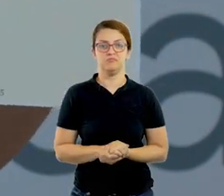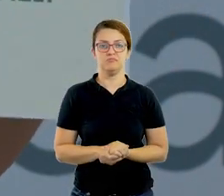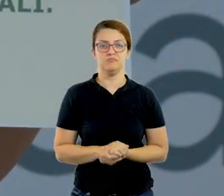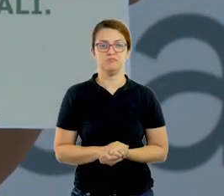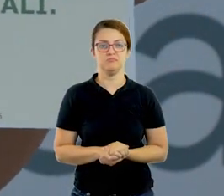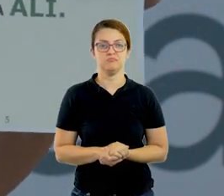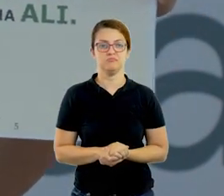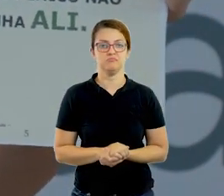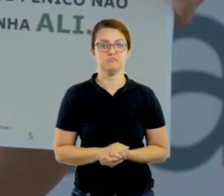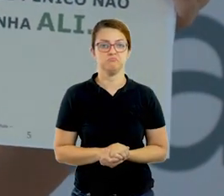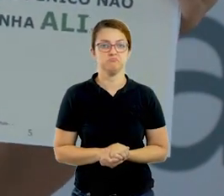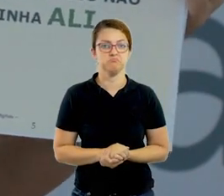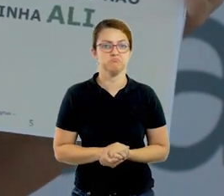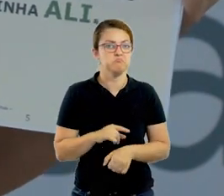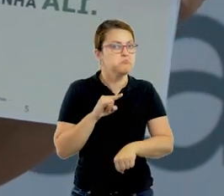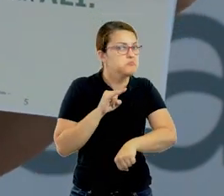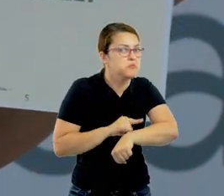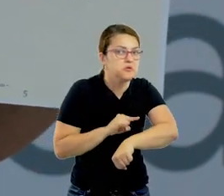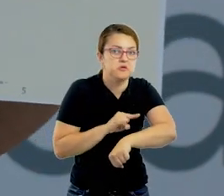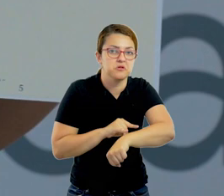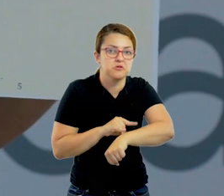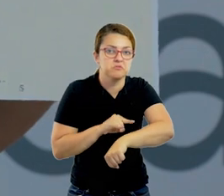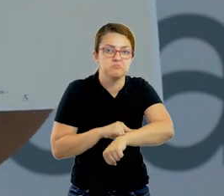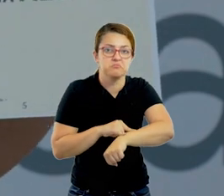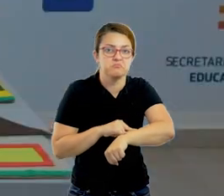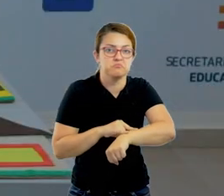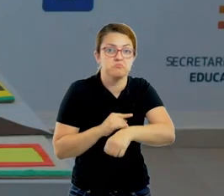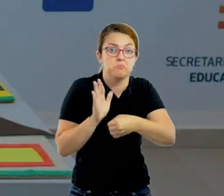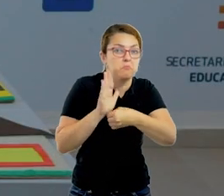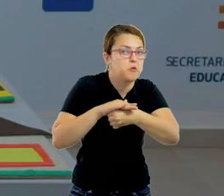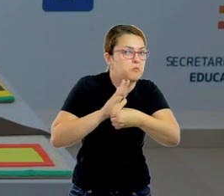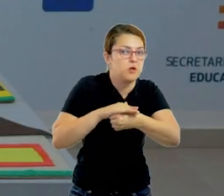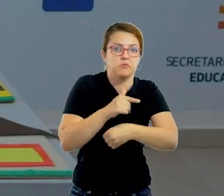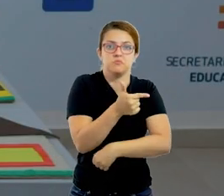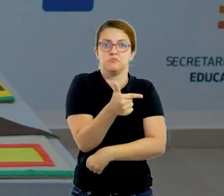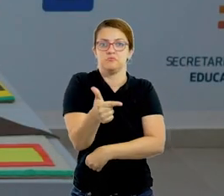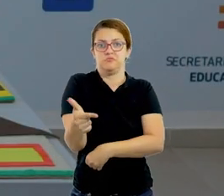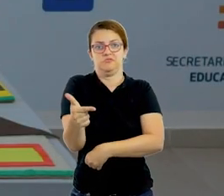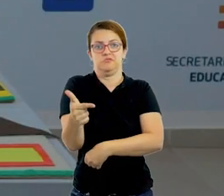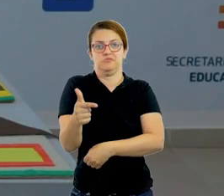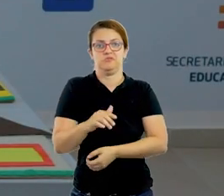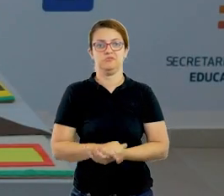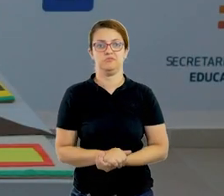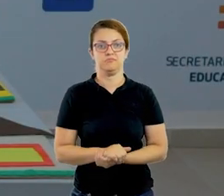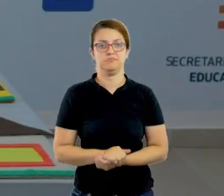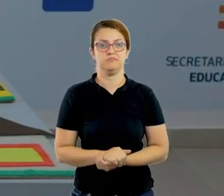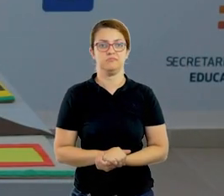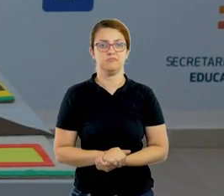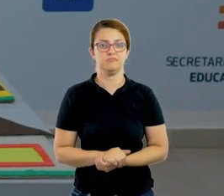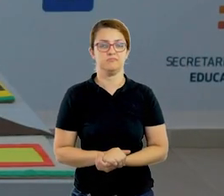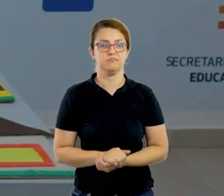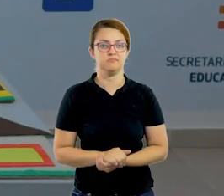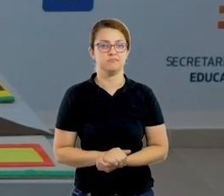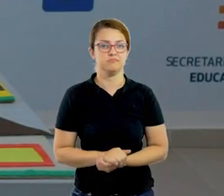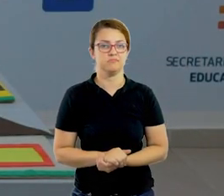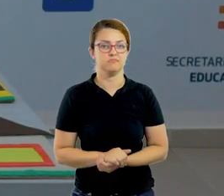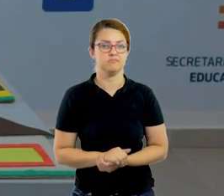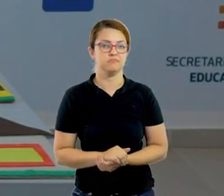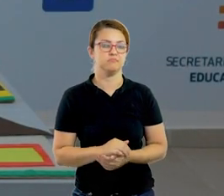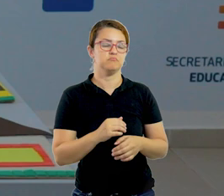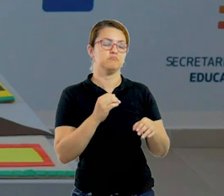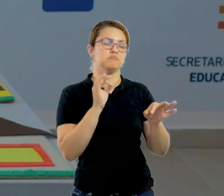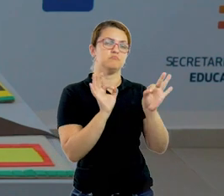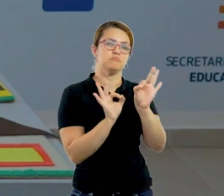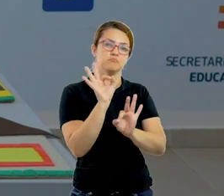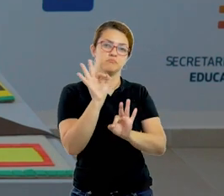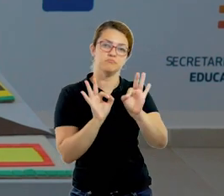Ninguém podia fazer pipi, porque penico não tinha ali. Mas era feita com muito